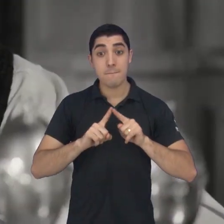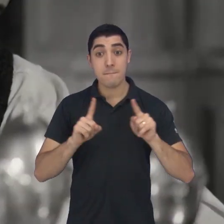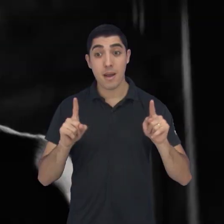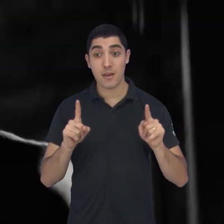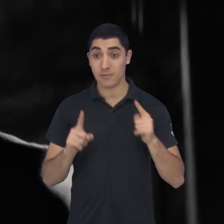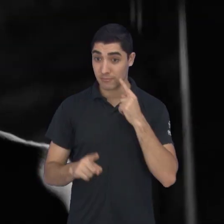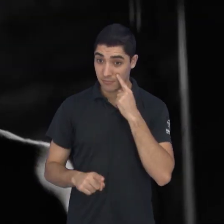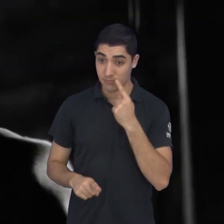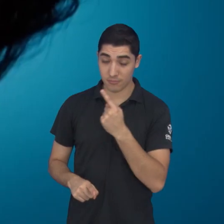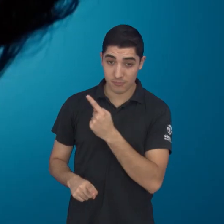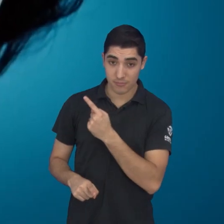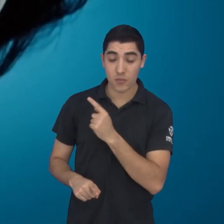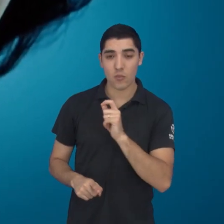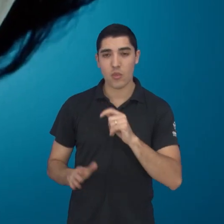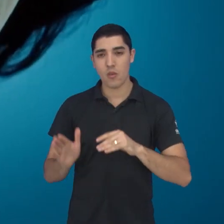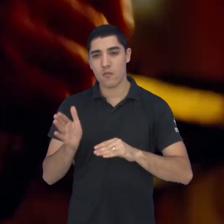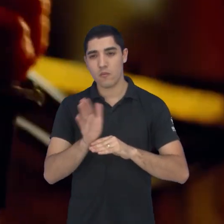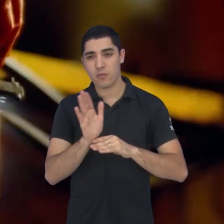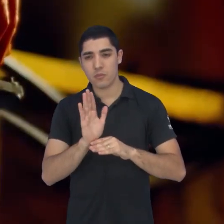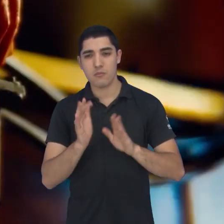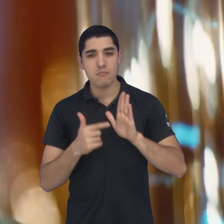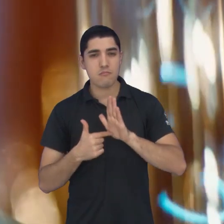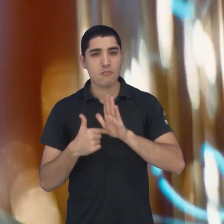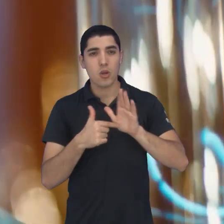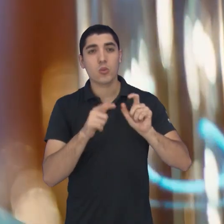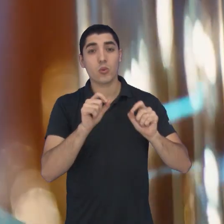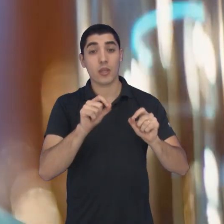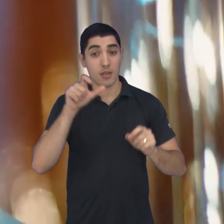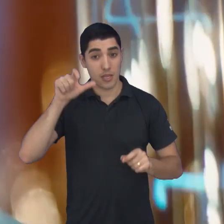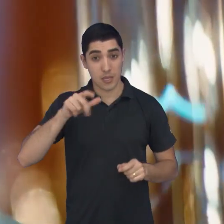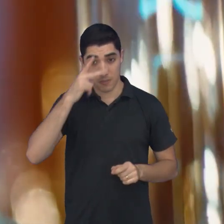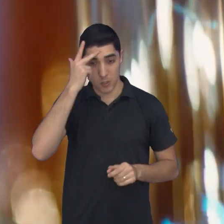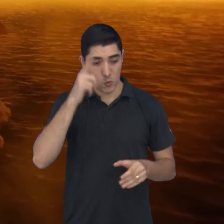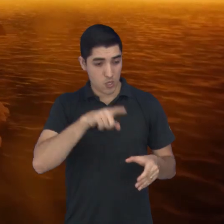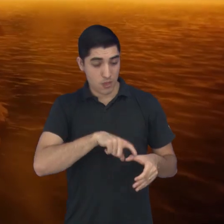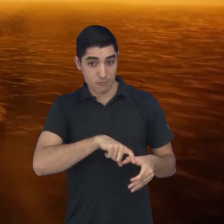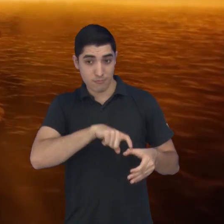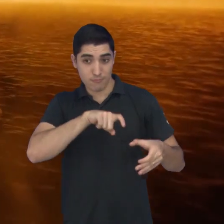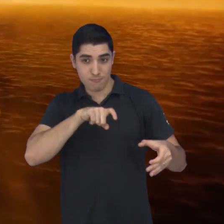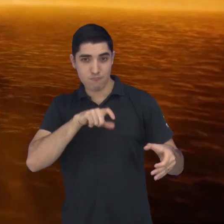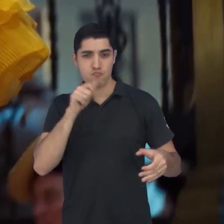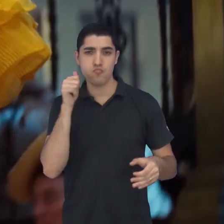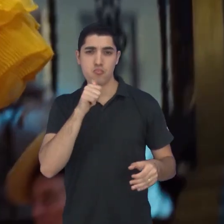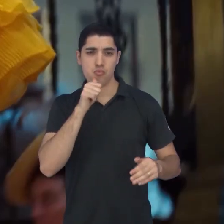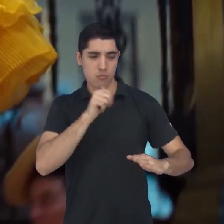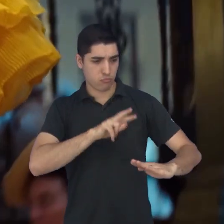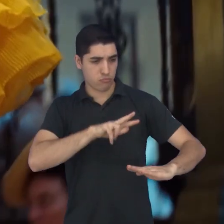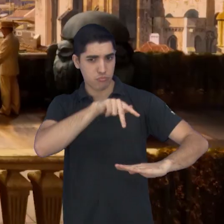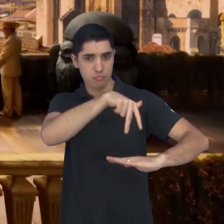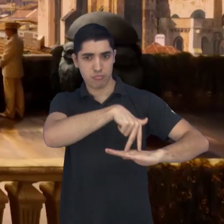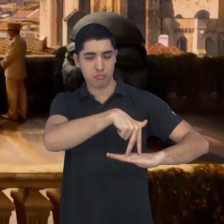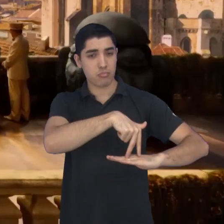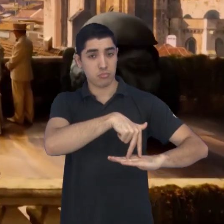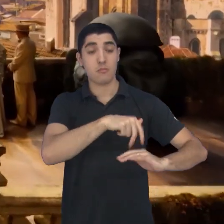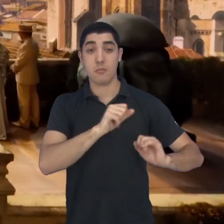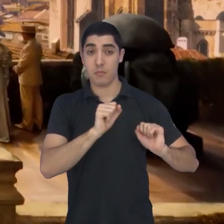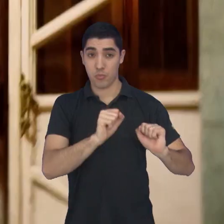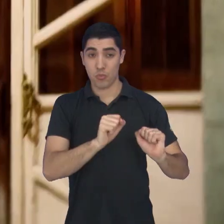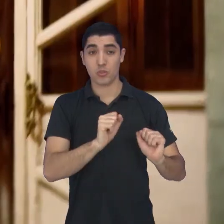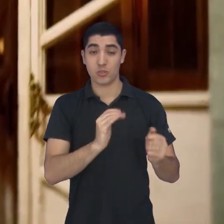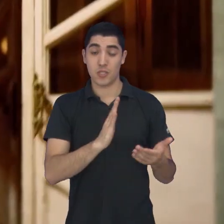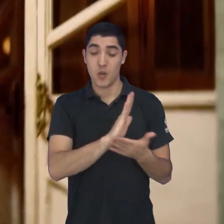podada. Resumindo, o filme fala sobre o quão a autonomia e o empoderamento feminino acaba incomodando